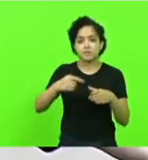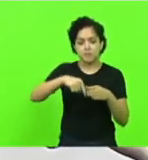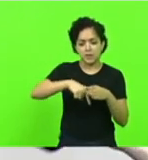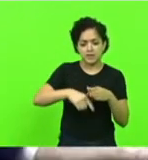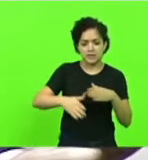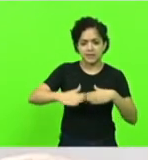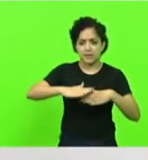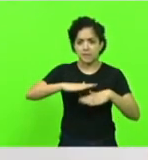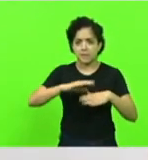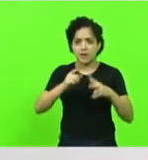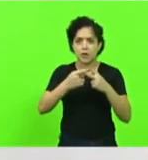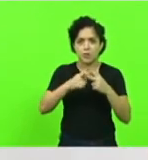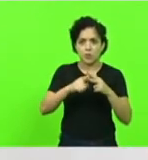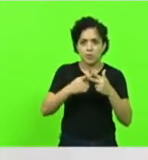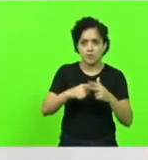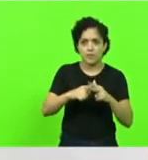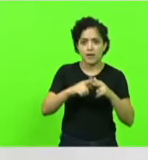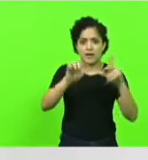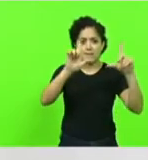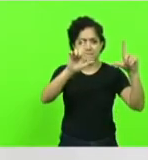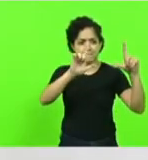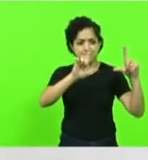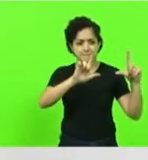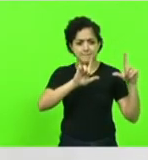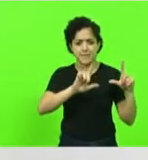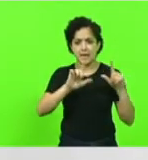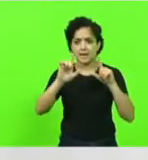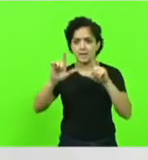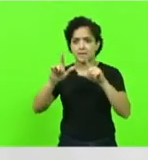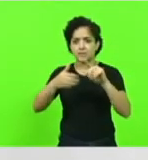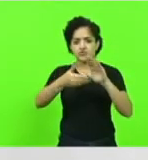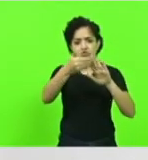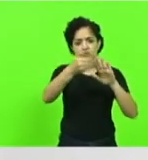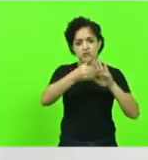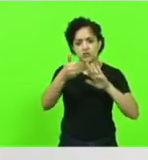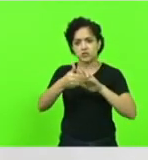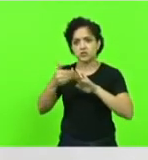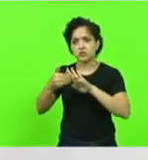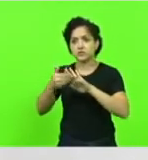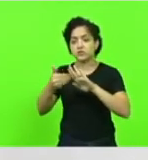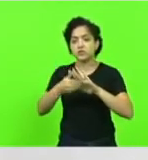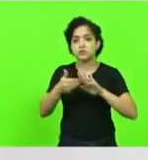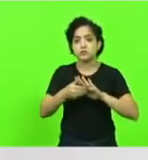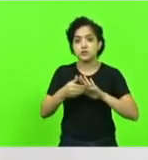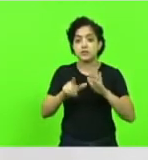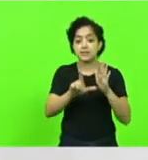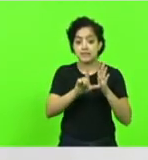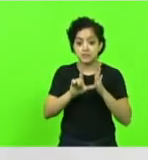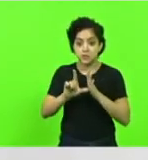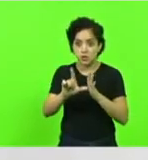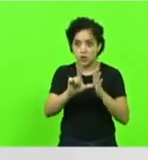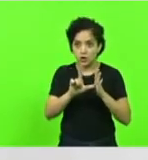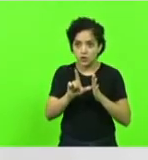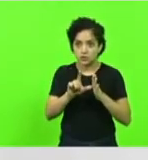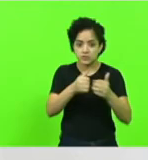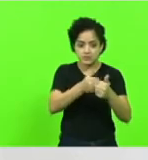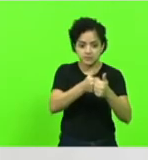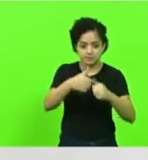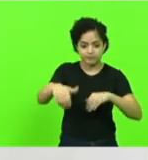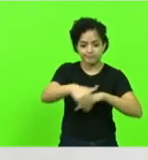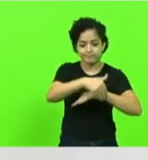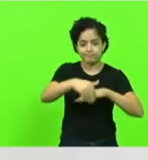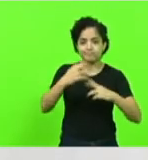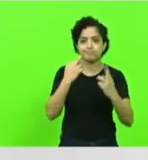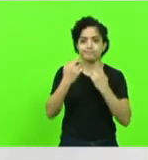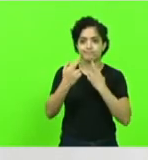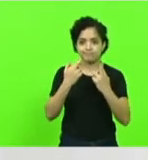tirar as placas de identificação dos comércios que estavam à beira da 390?